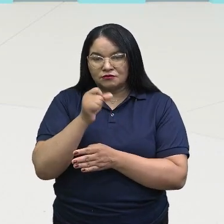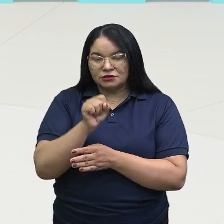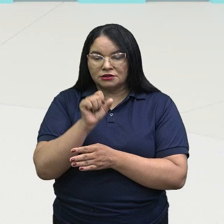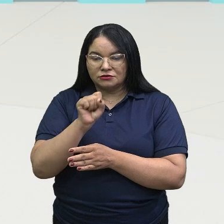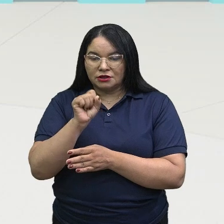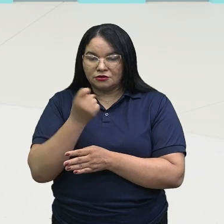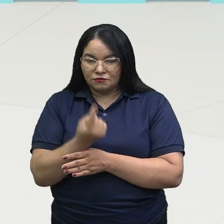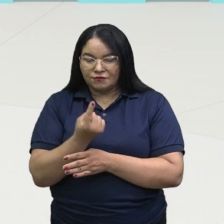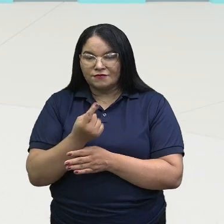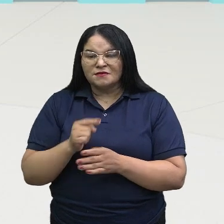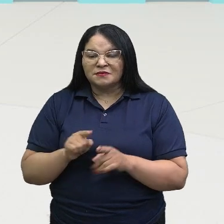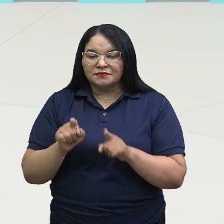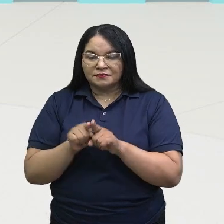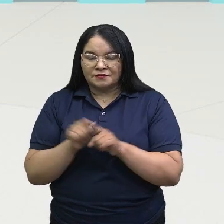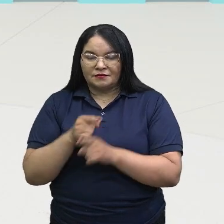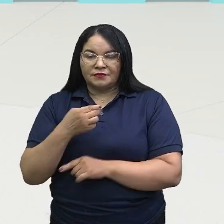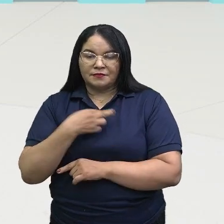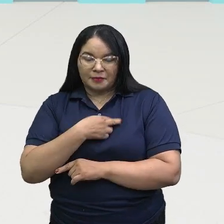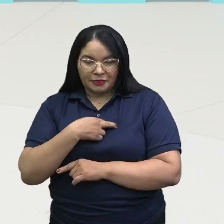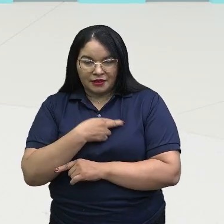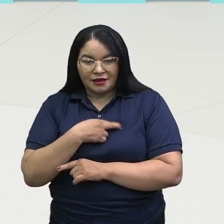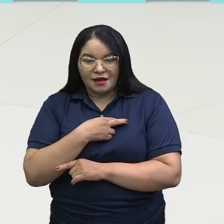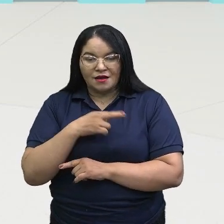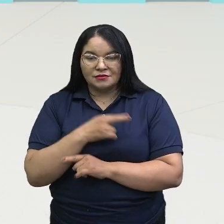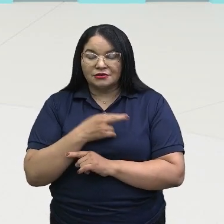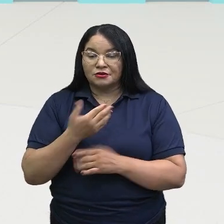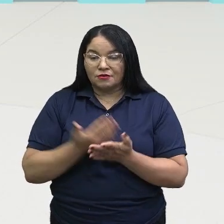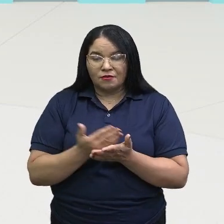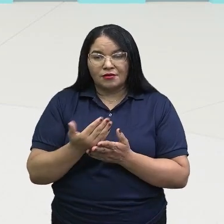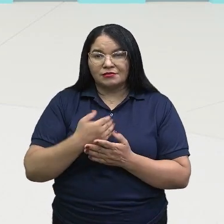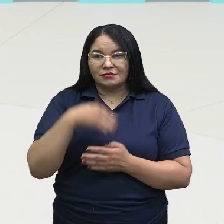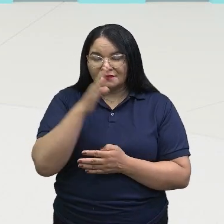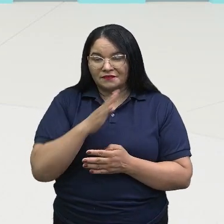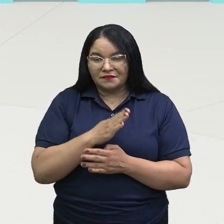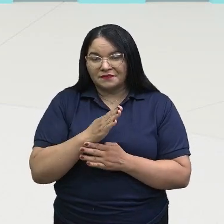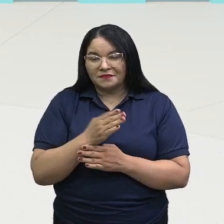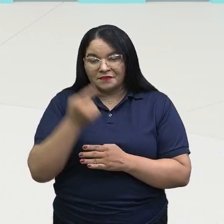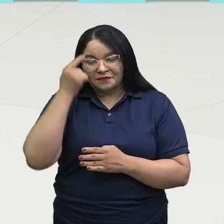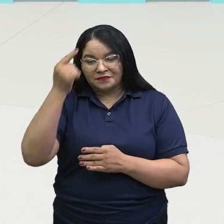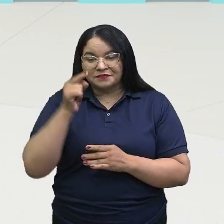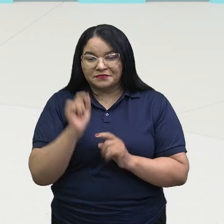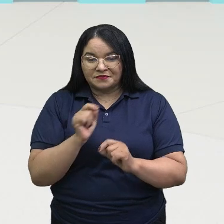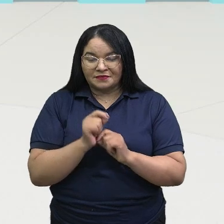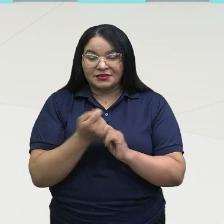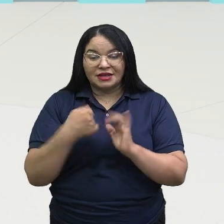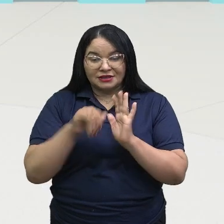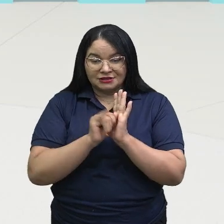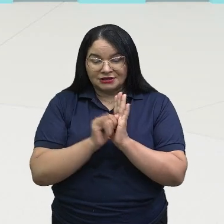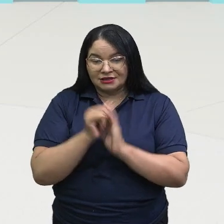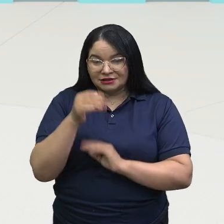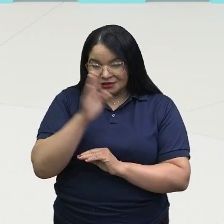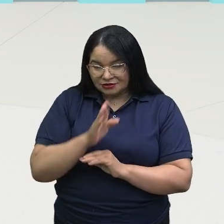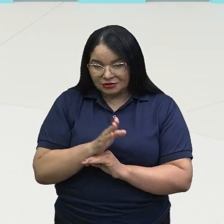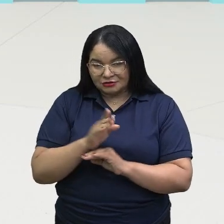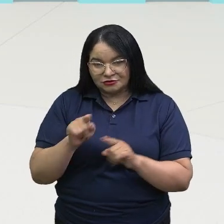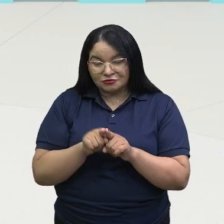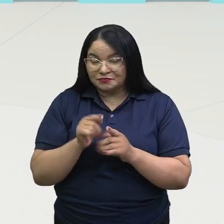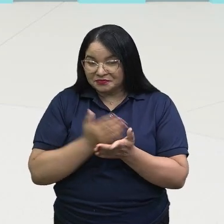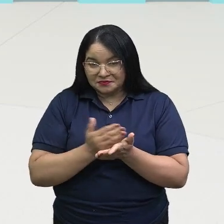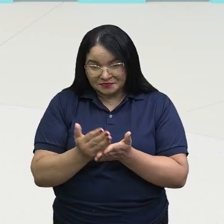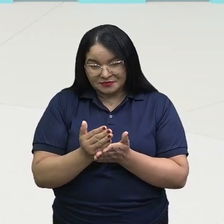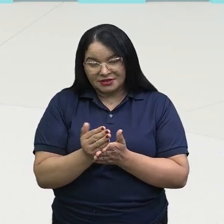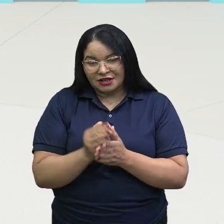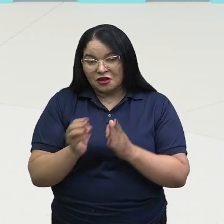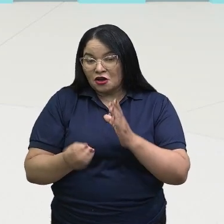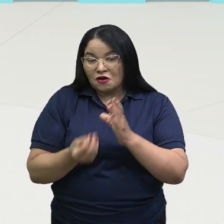1881. No romantismo, a gente começa a ter no Brasil a ideia de uma identidade nacional. Começa a se formar o povo